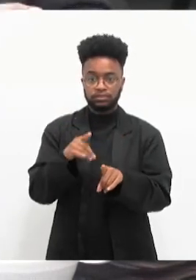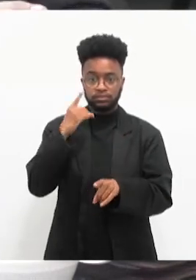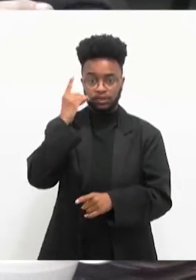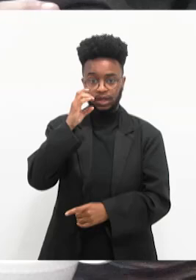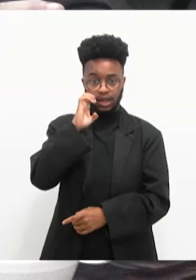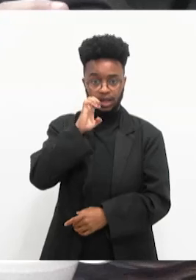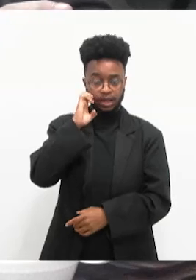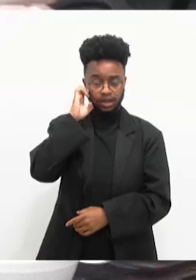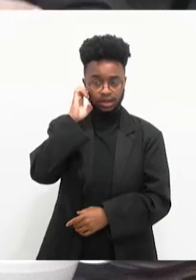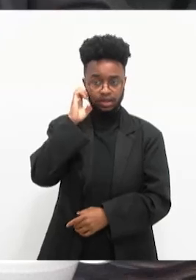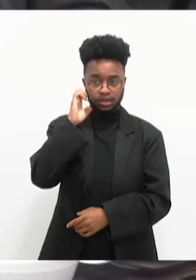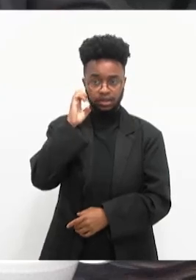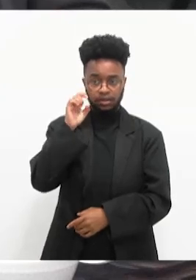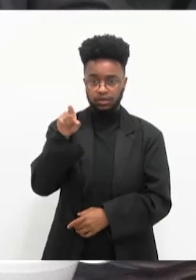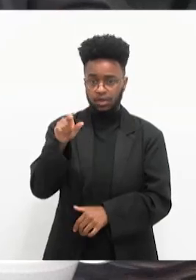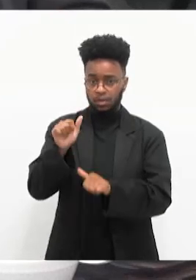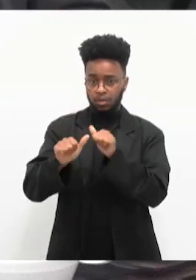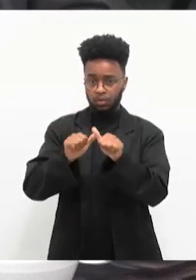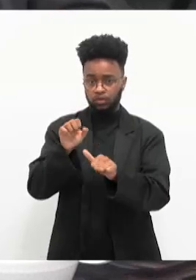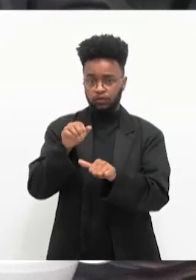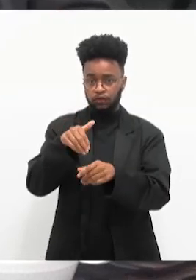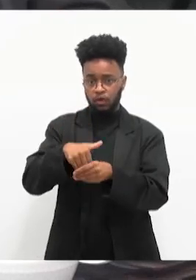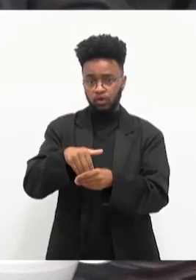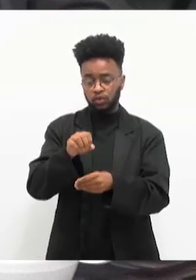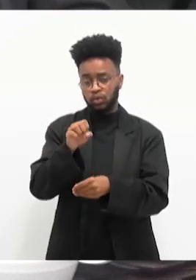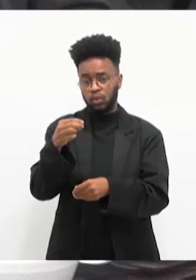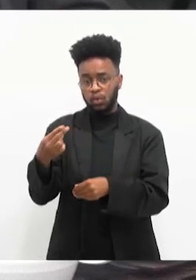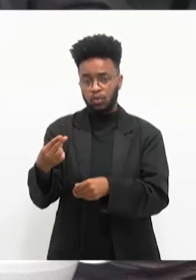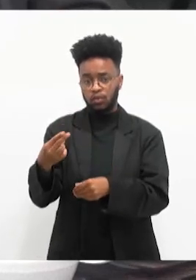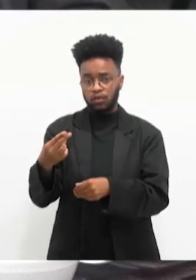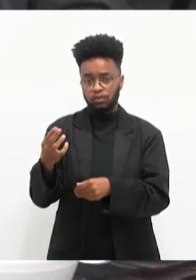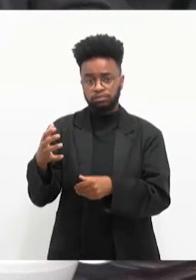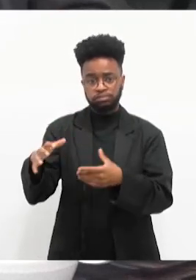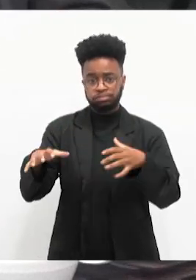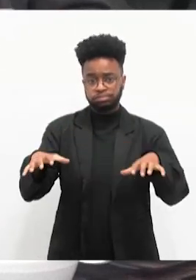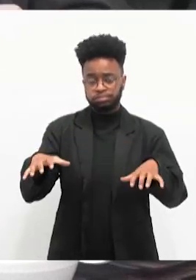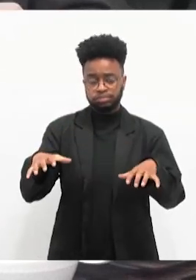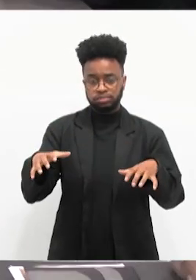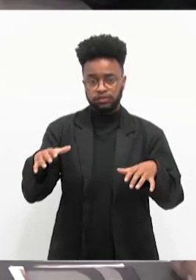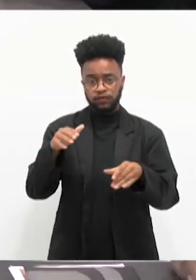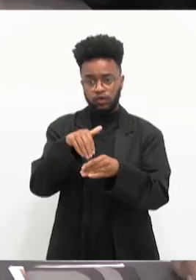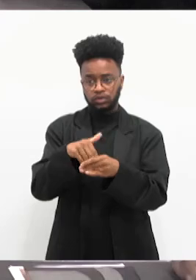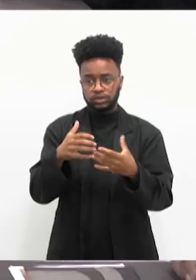Élica, muda o voto ou vamos votar os dois